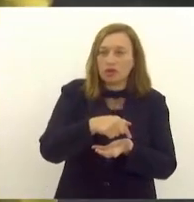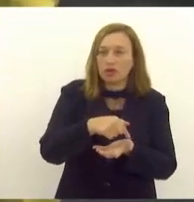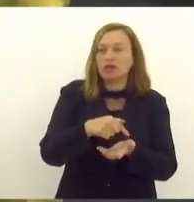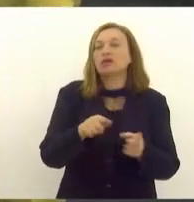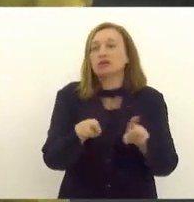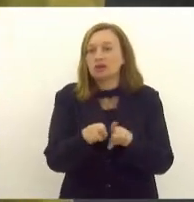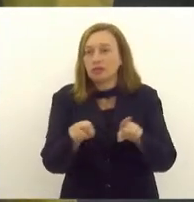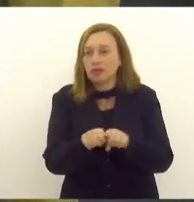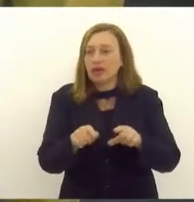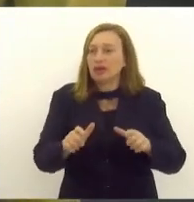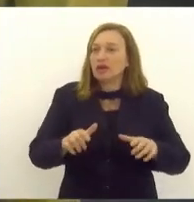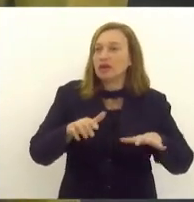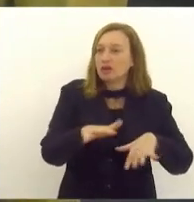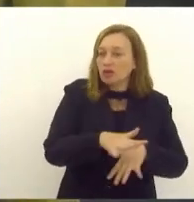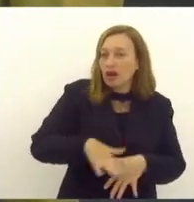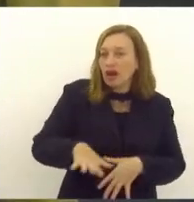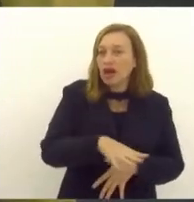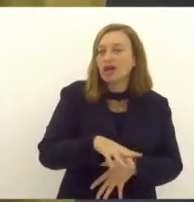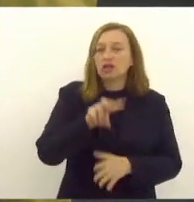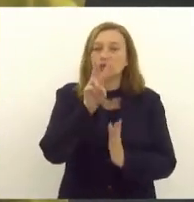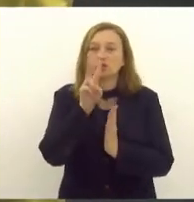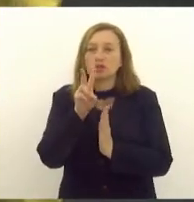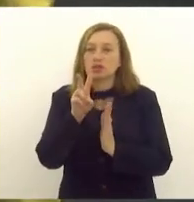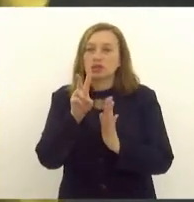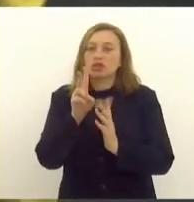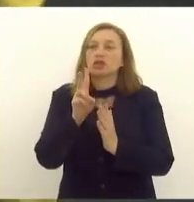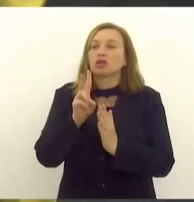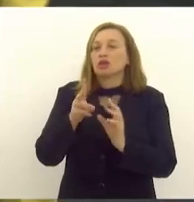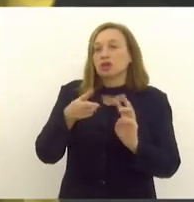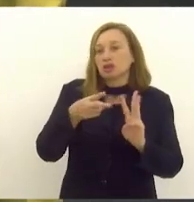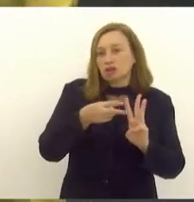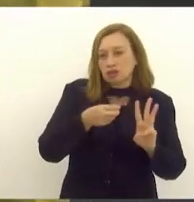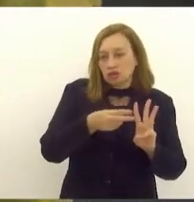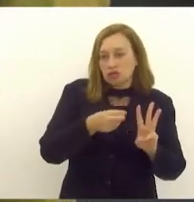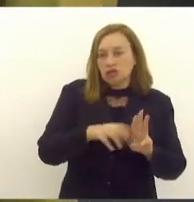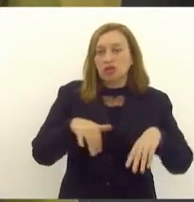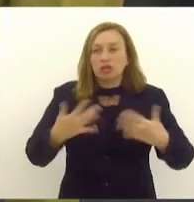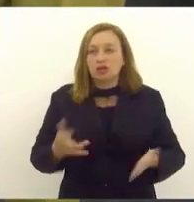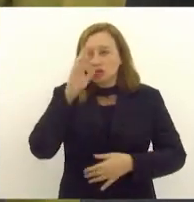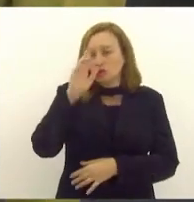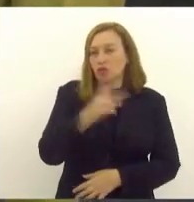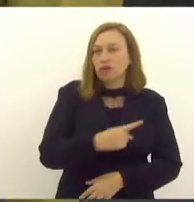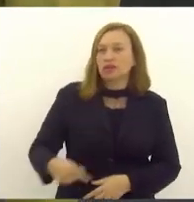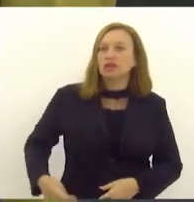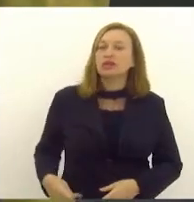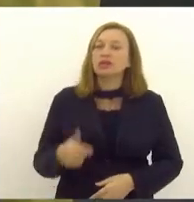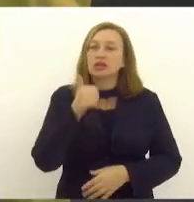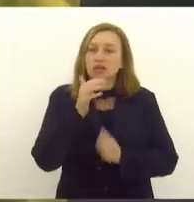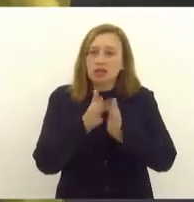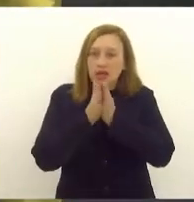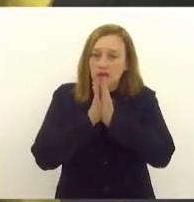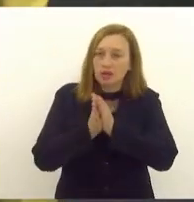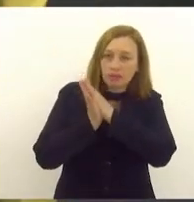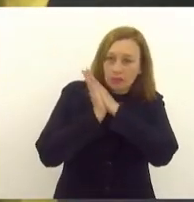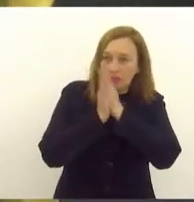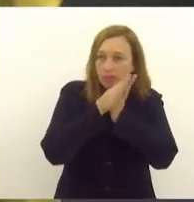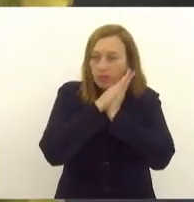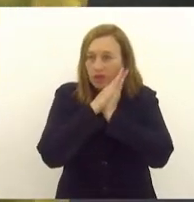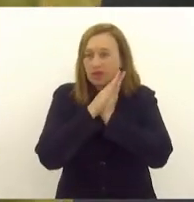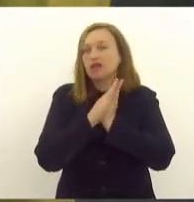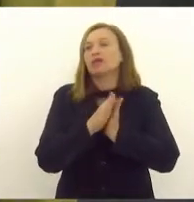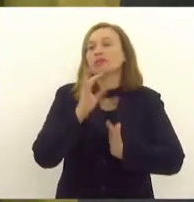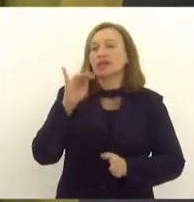sofrem um processo de violência gigantesca Então o senhor presidente dizer aqui que mãe Bernadete está